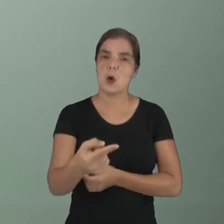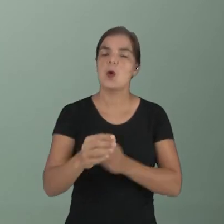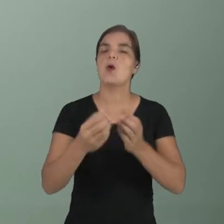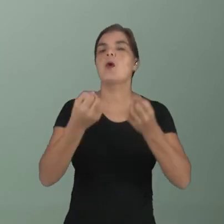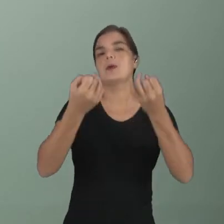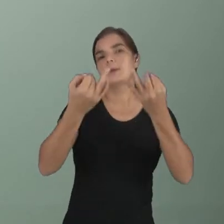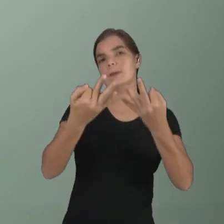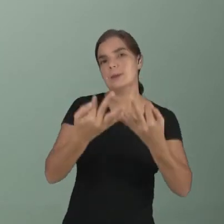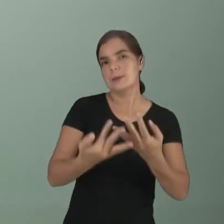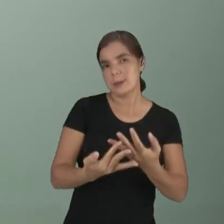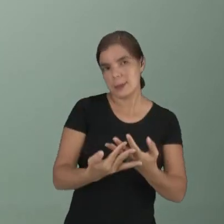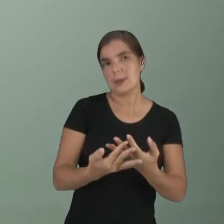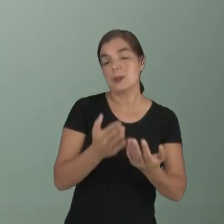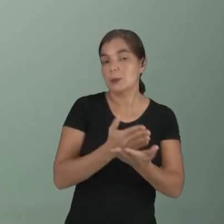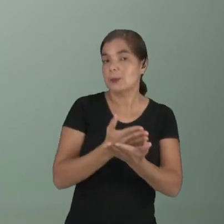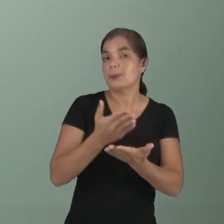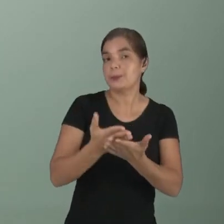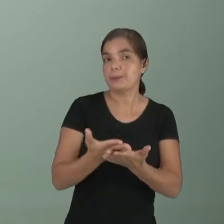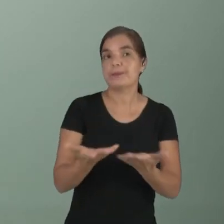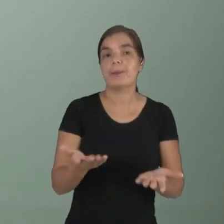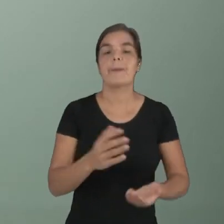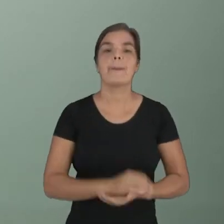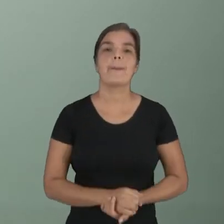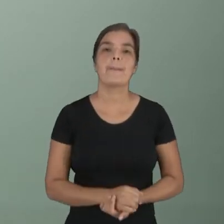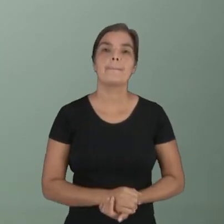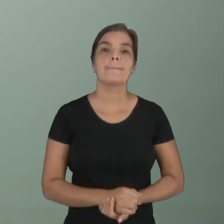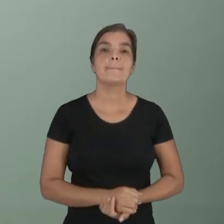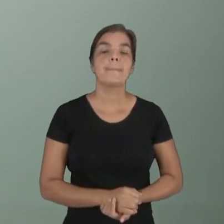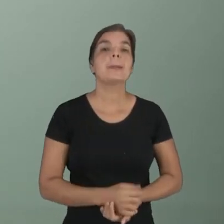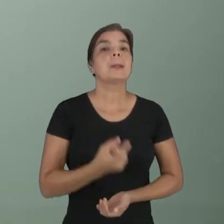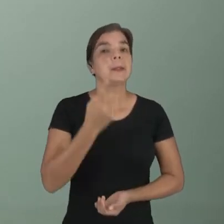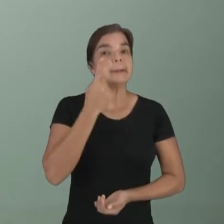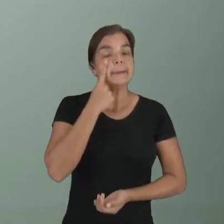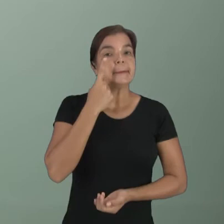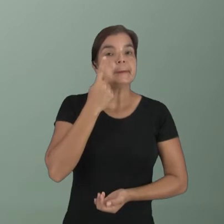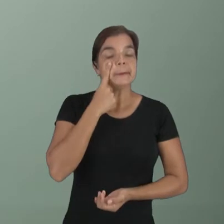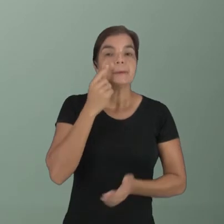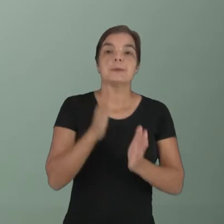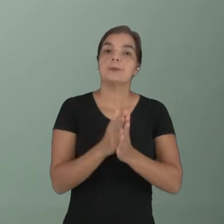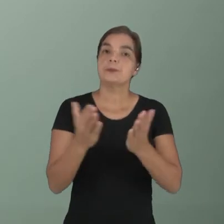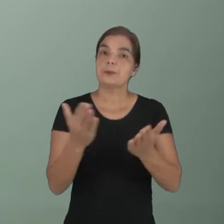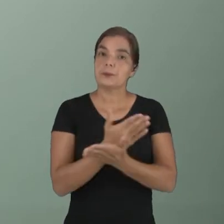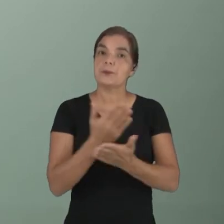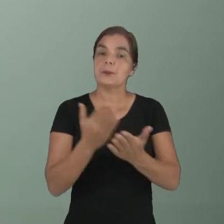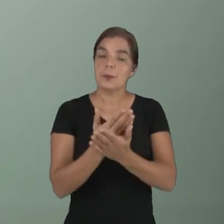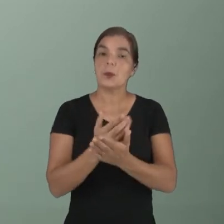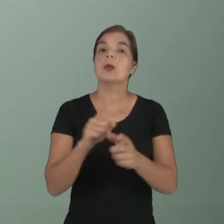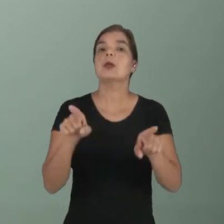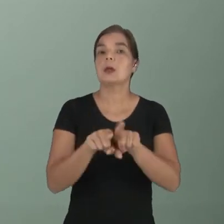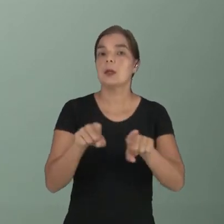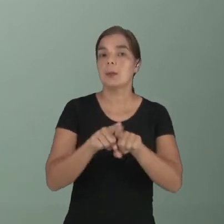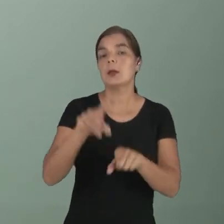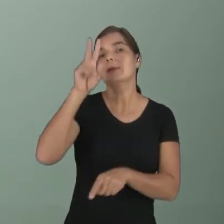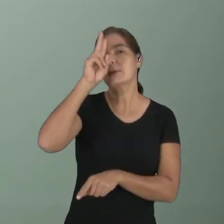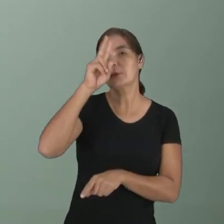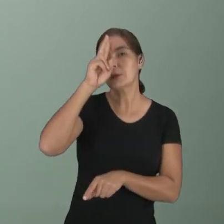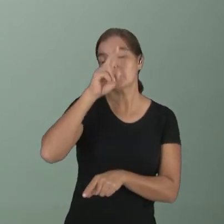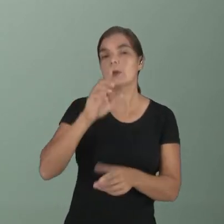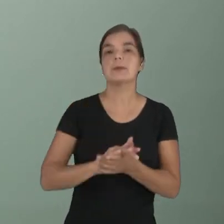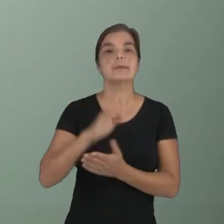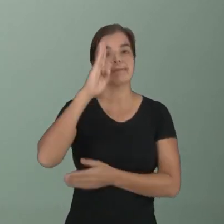a contar a história da situação inicial. Nós vemos muito isso nos livros, né, em algumas histórias